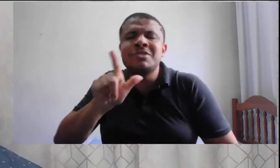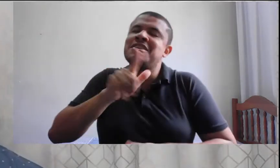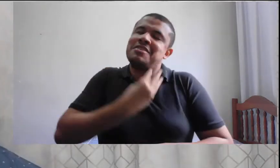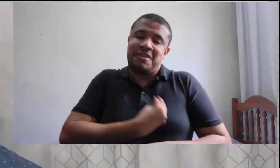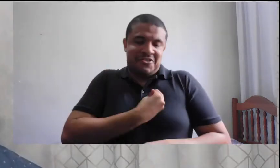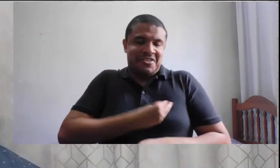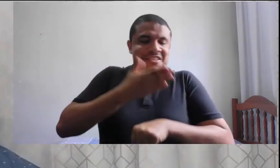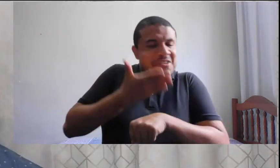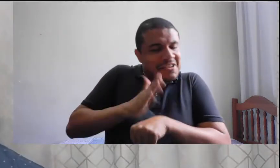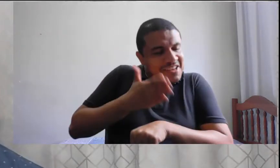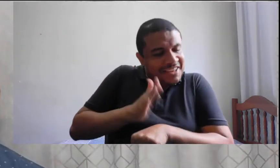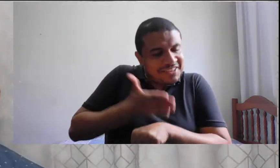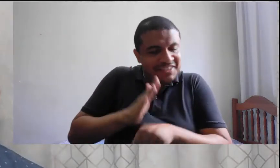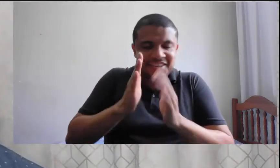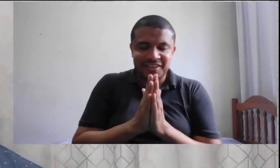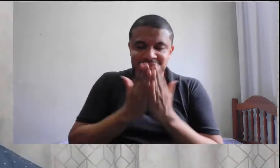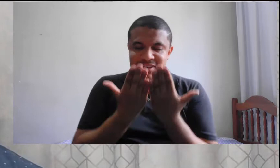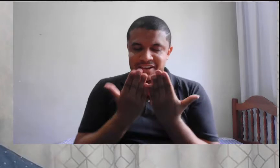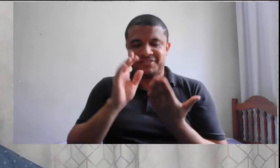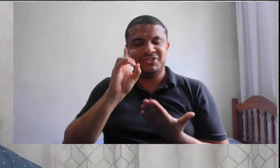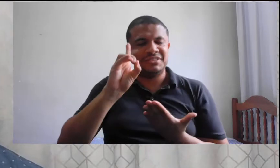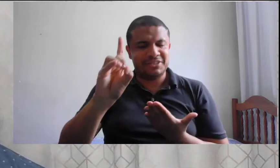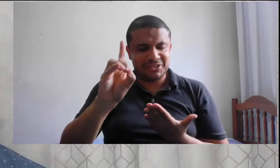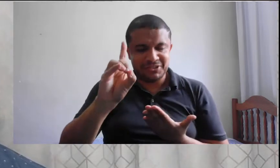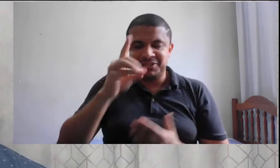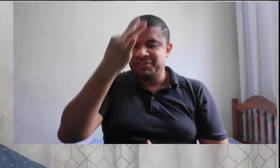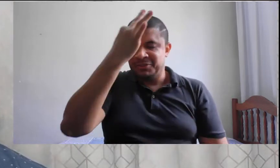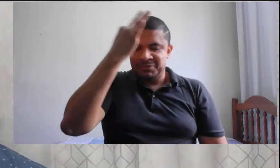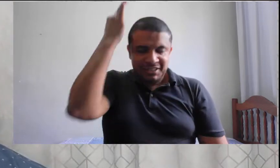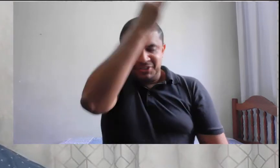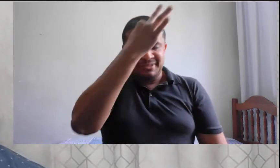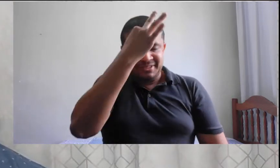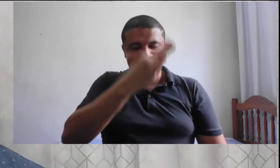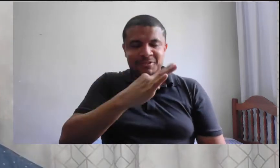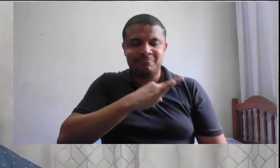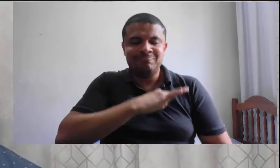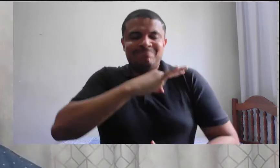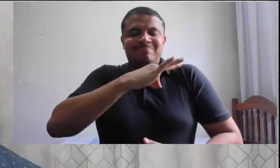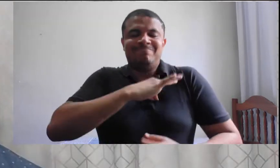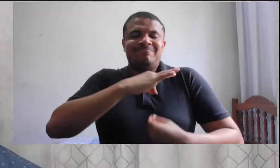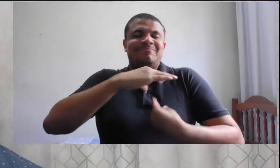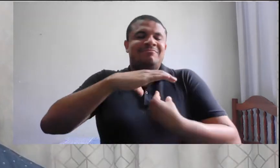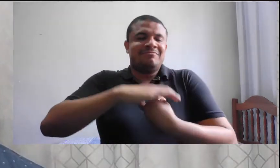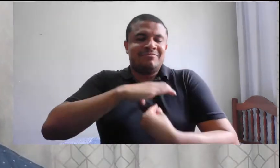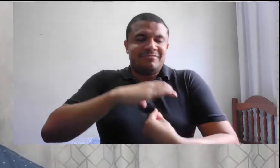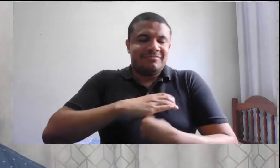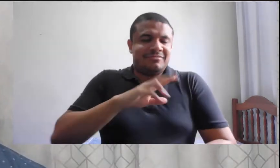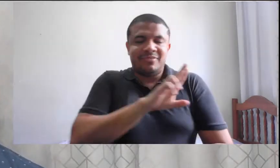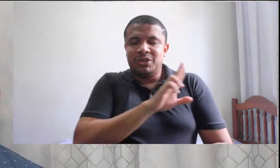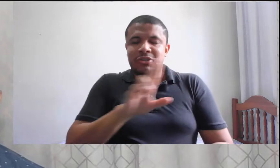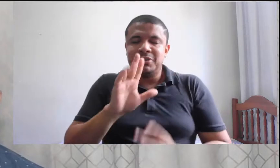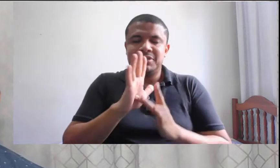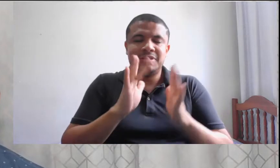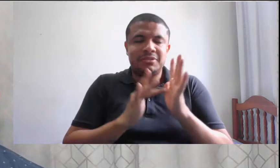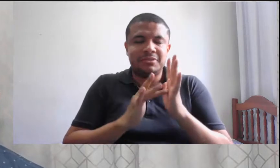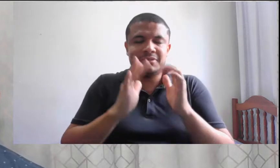aplicar a sua palavra para nossas vidas, ou em nossas vidas. Que o seu Espírito, então, nos conduza nessa direção, em nome de